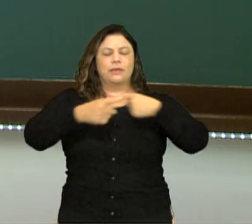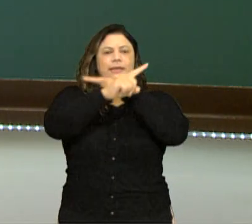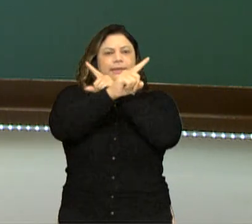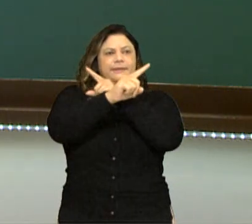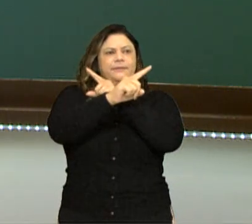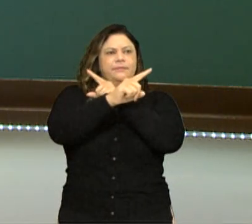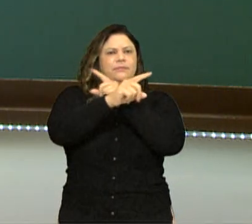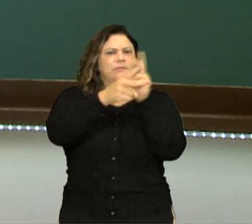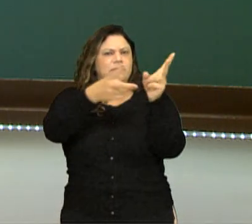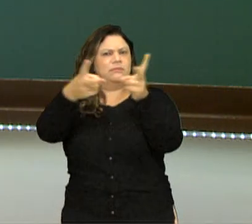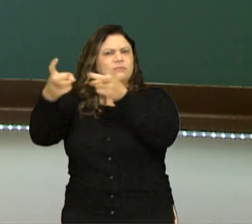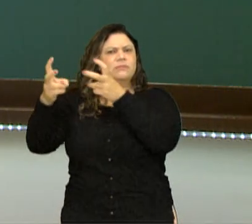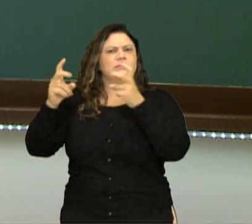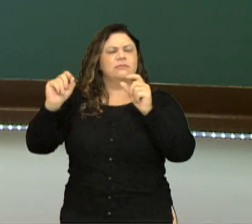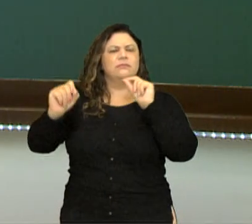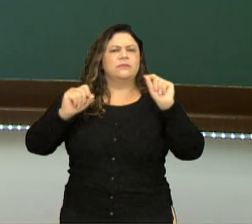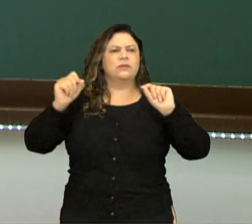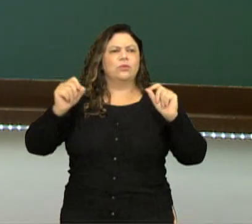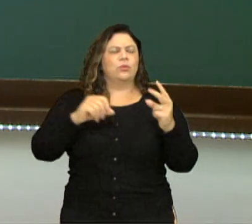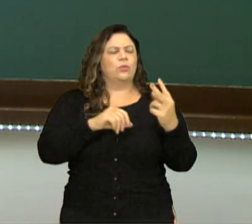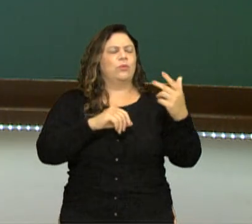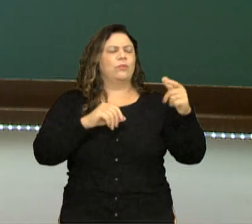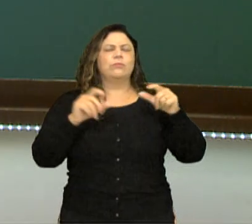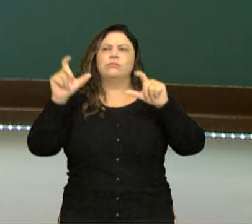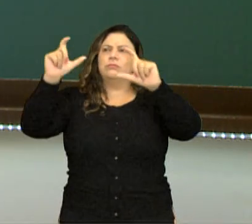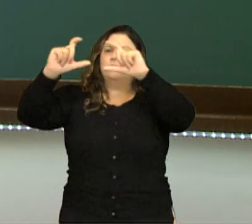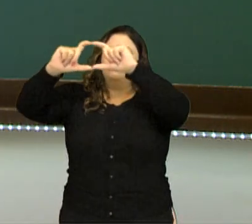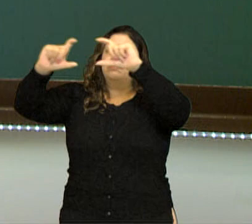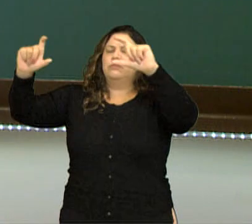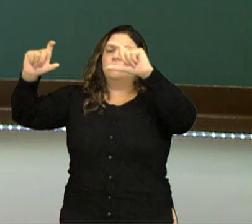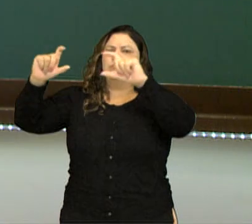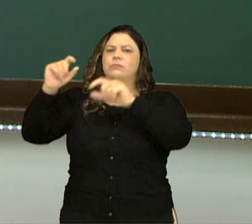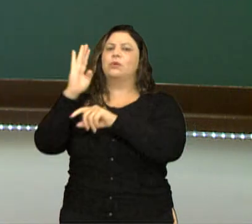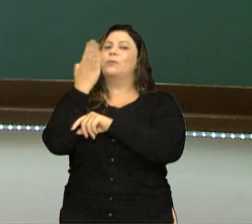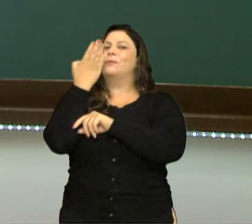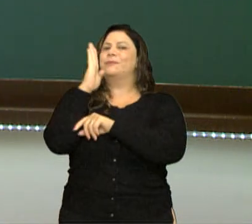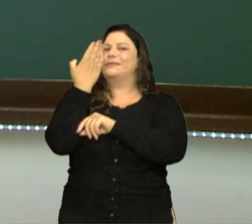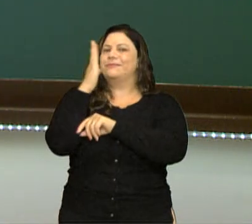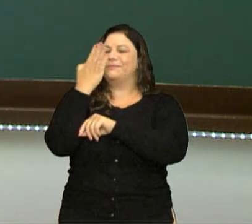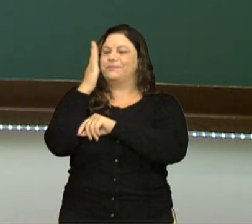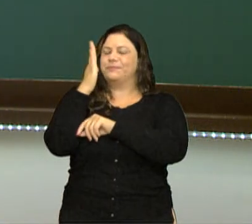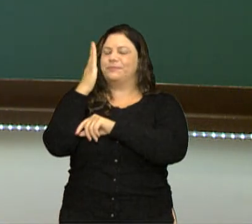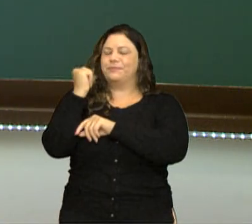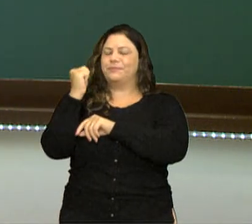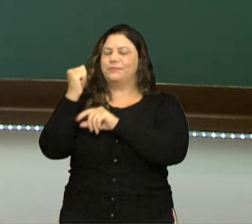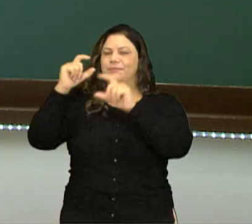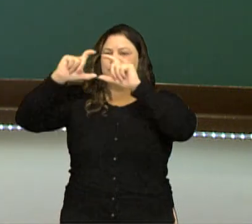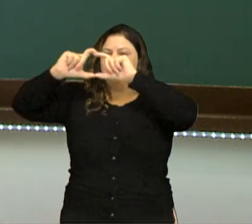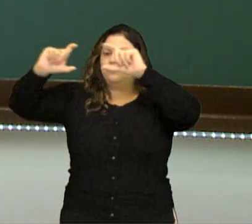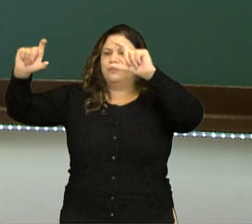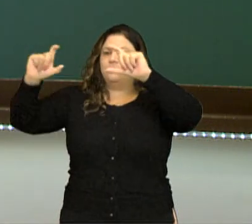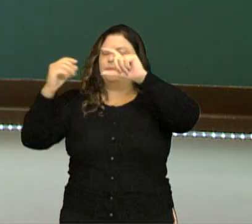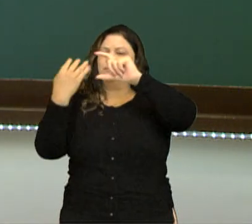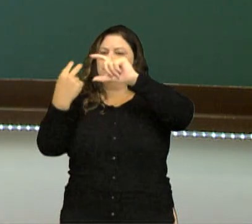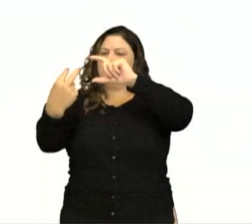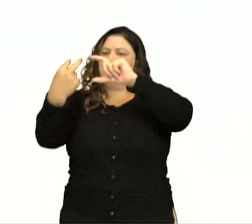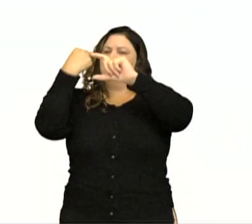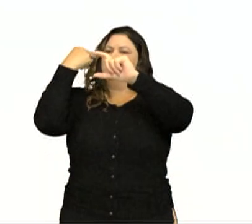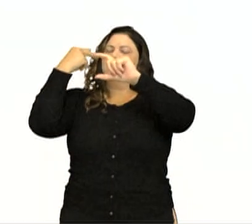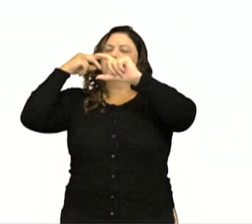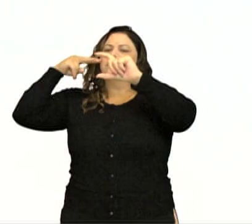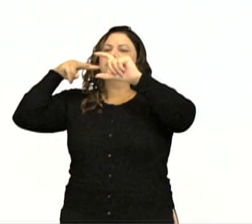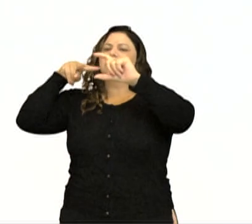bem notório, né, através dos retrovisores. Se tiver alguém ali detrás, ele olha pelo retrovisor e ele sabe que você está